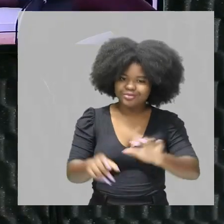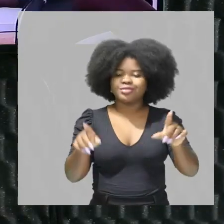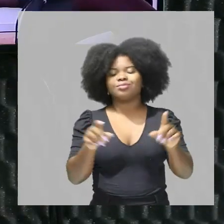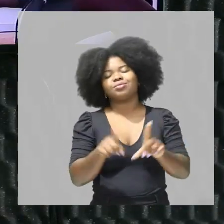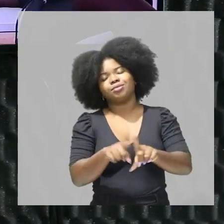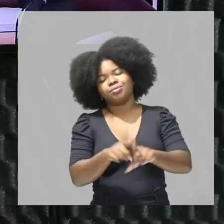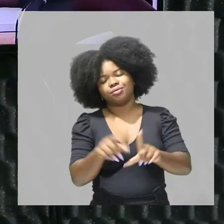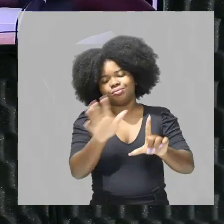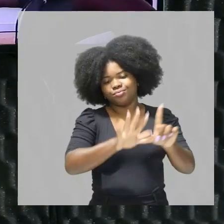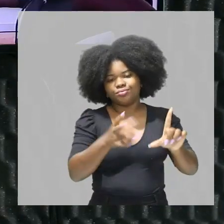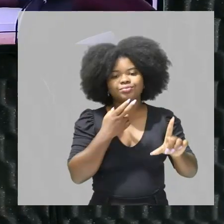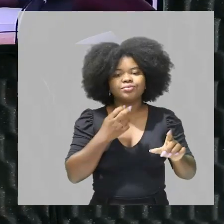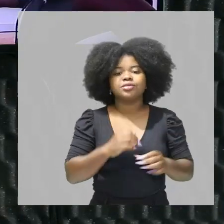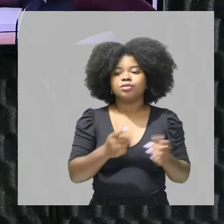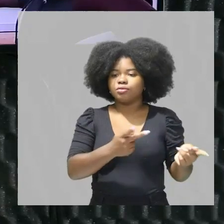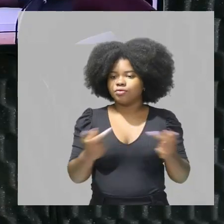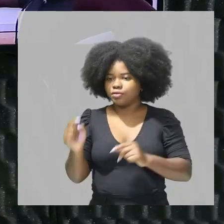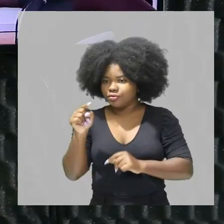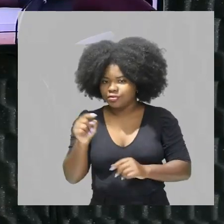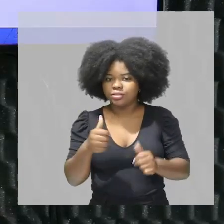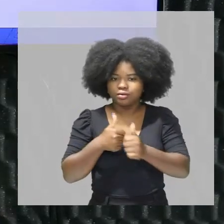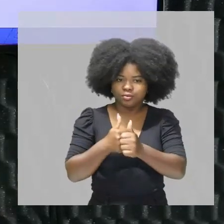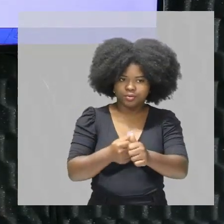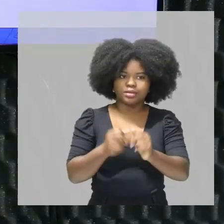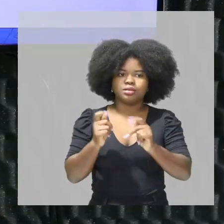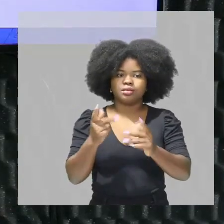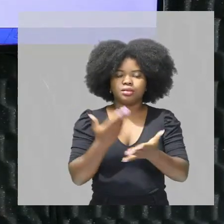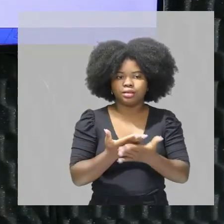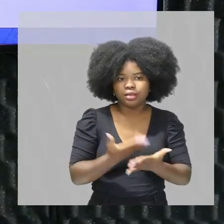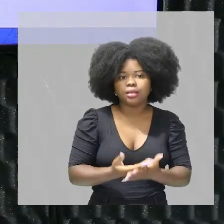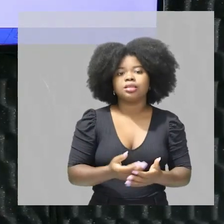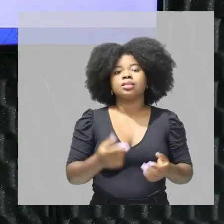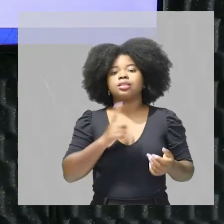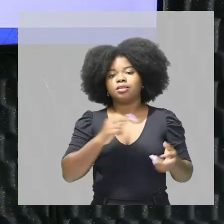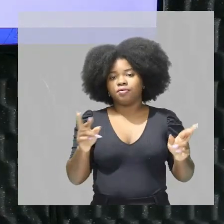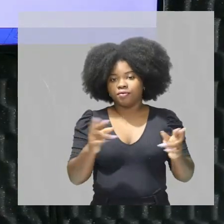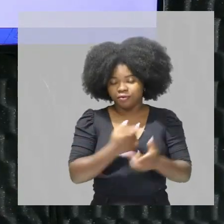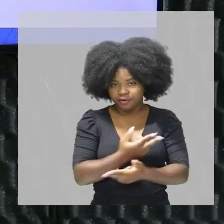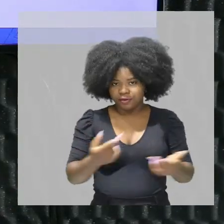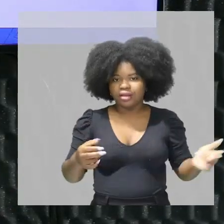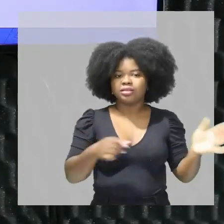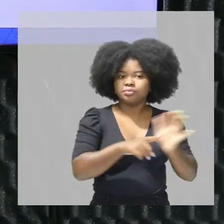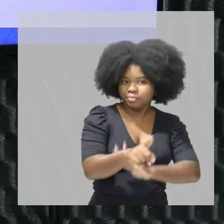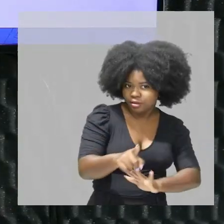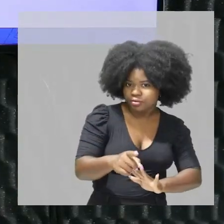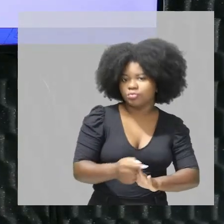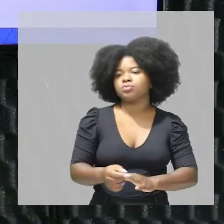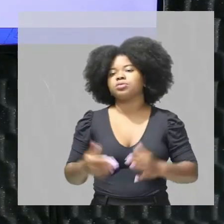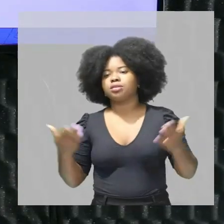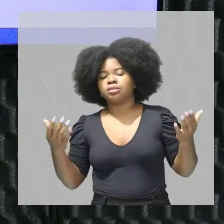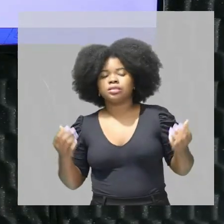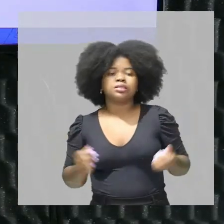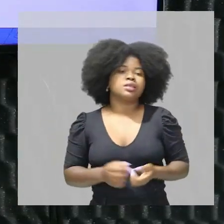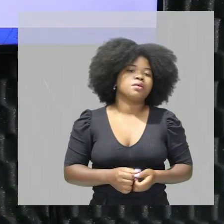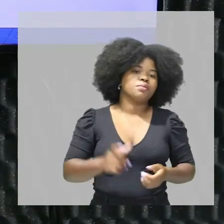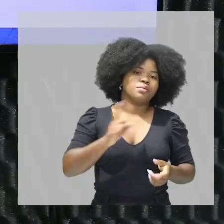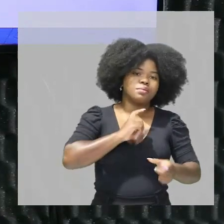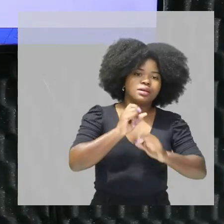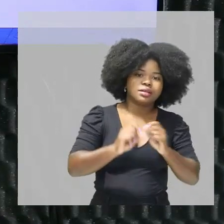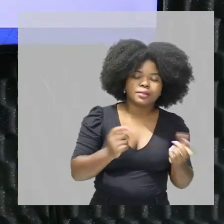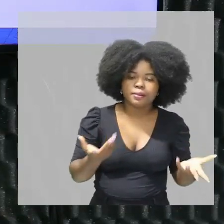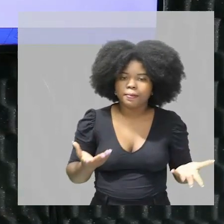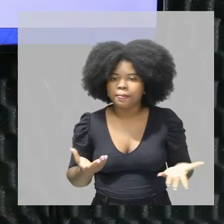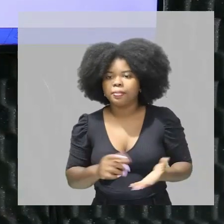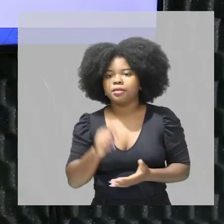vim comigo aqui na resolução das questões nós temos aqui ó muitas questões para trabalhar hoje para levar até você para